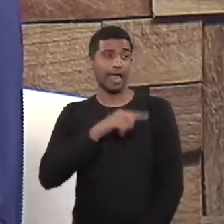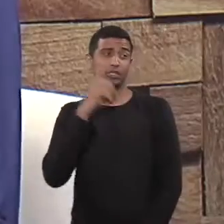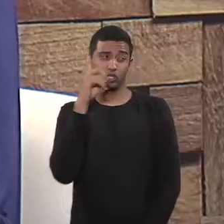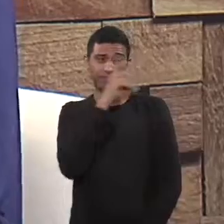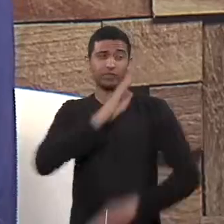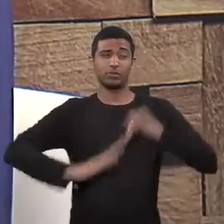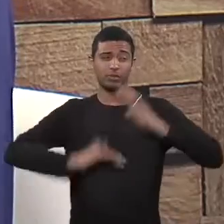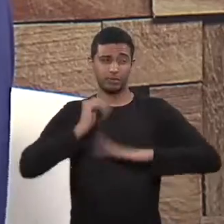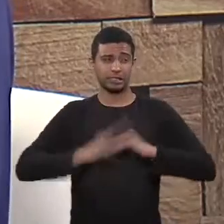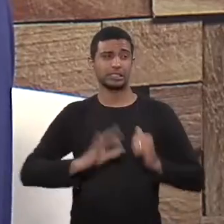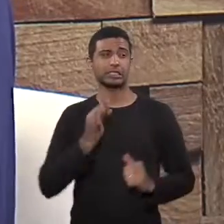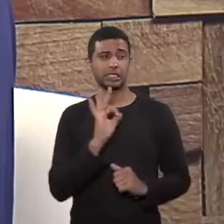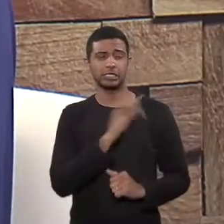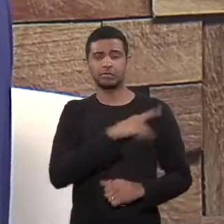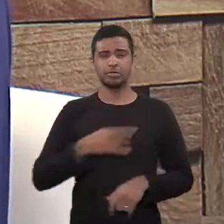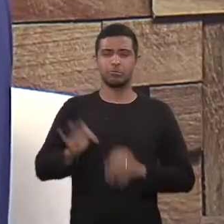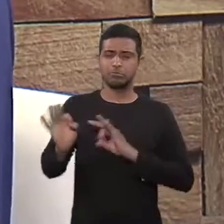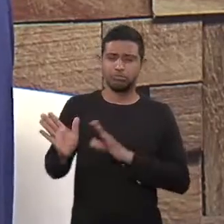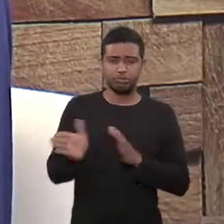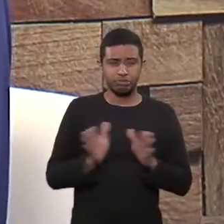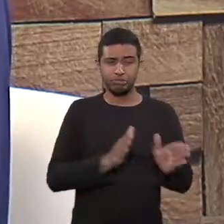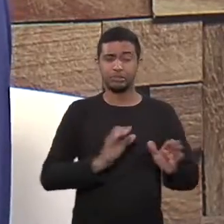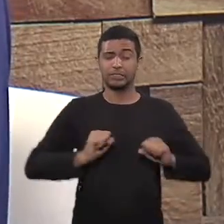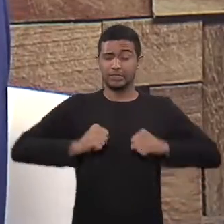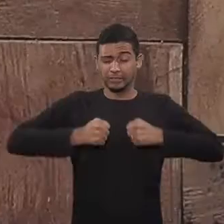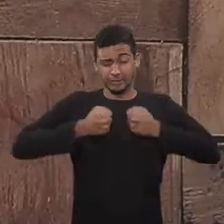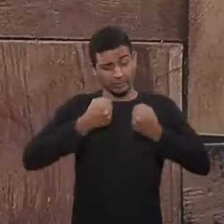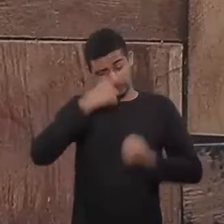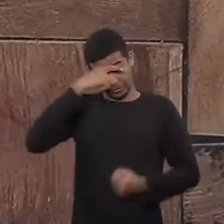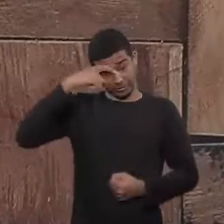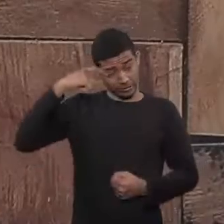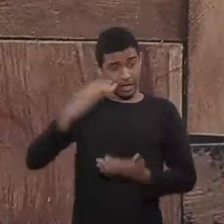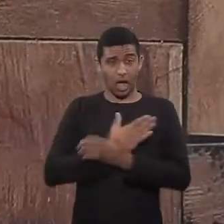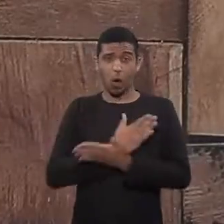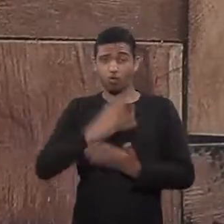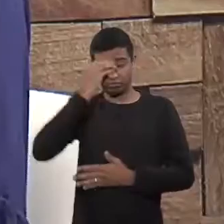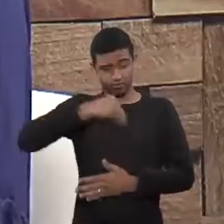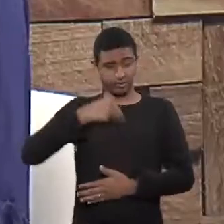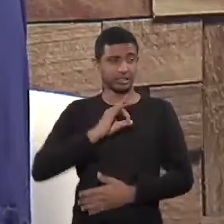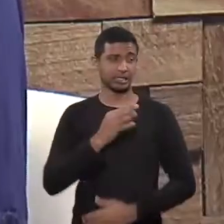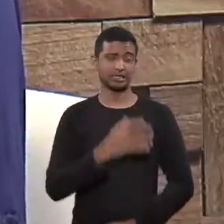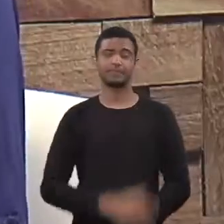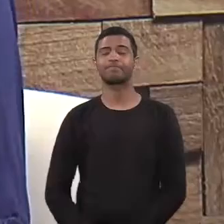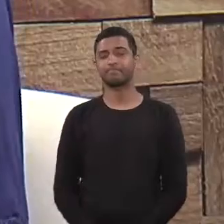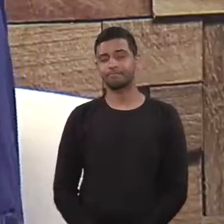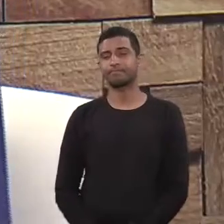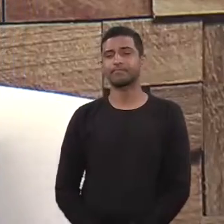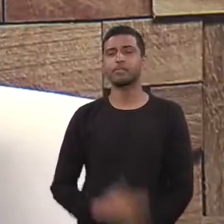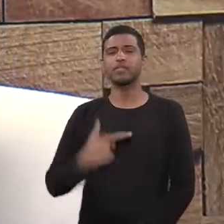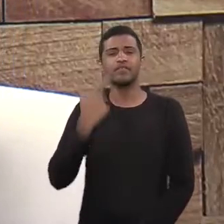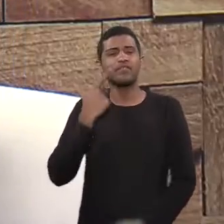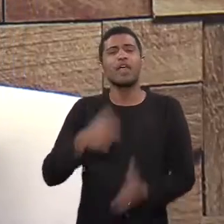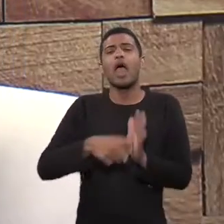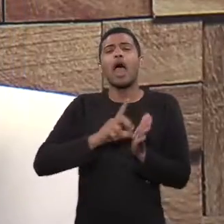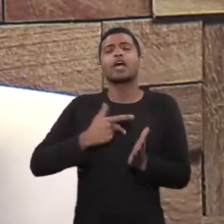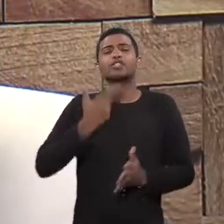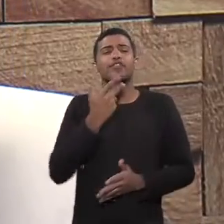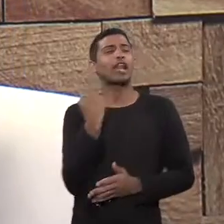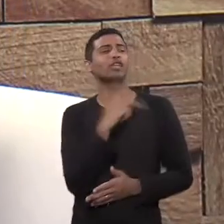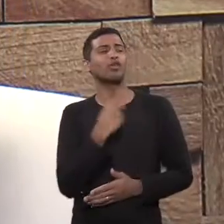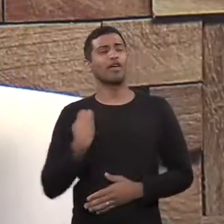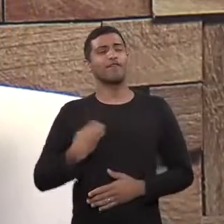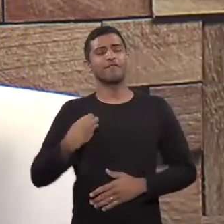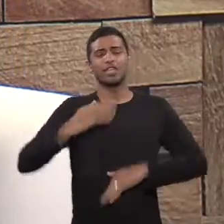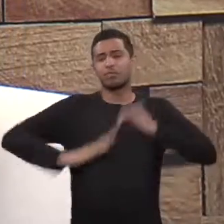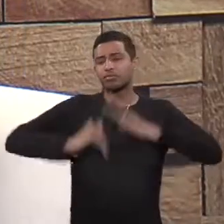carreira difícil que exige muita disciplina e sacrifício, não é? Muita pois dedicação. Mas, antes da gente chegar na sua carreira